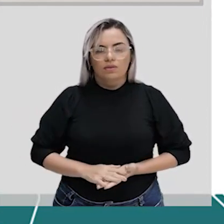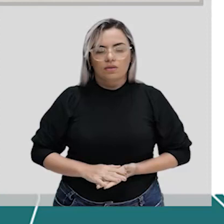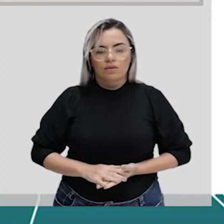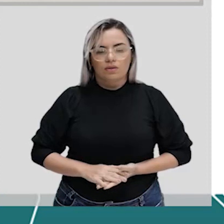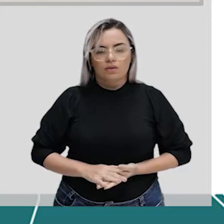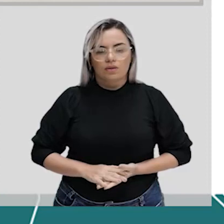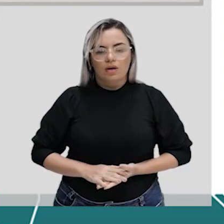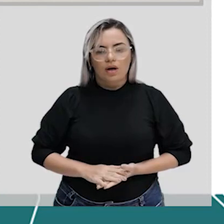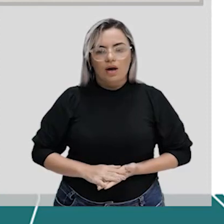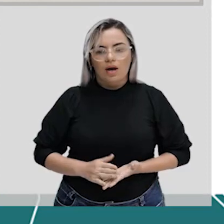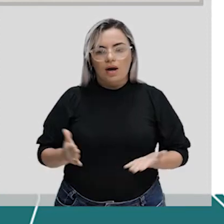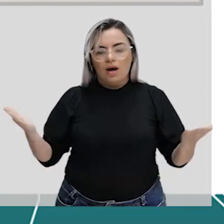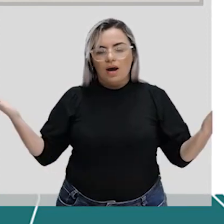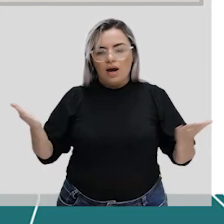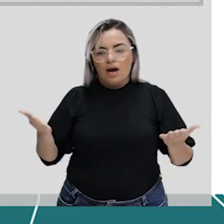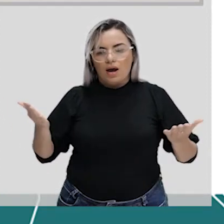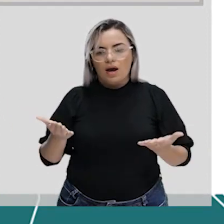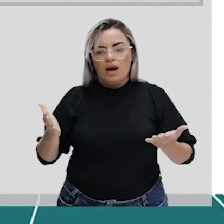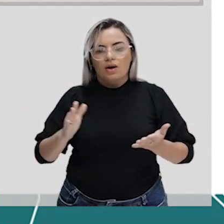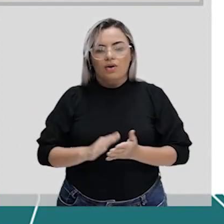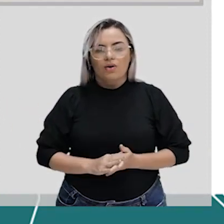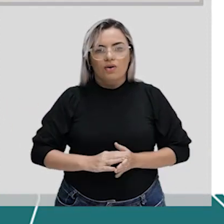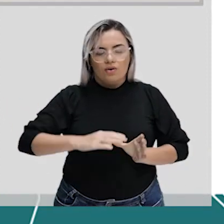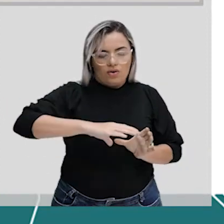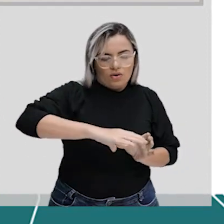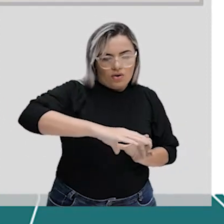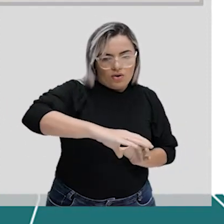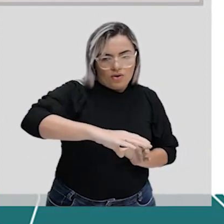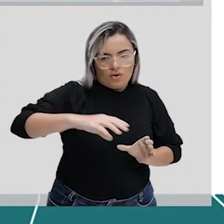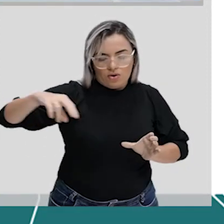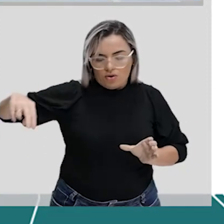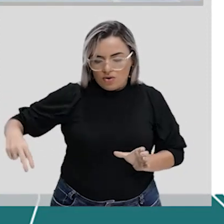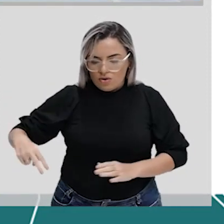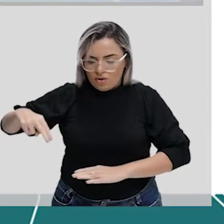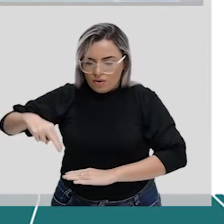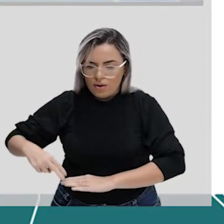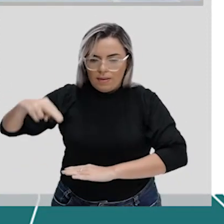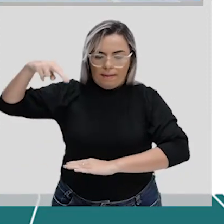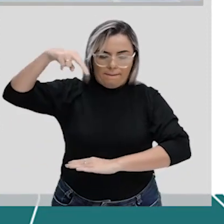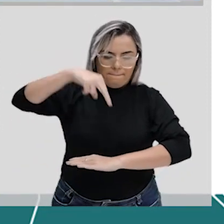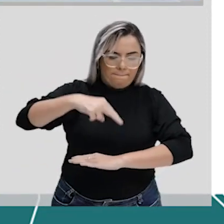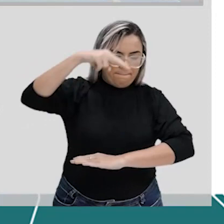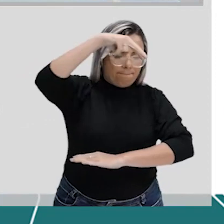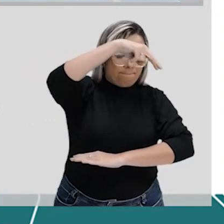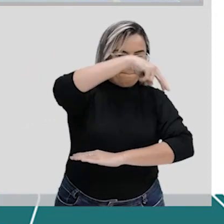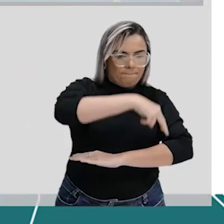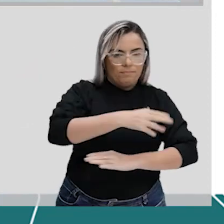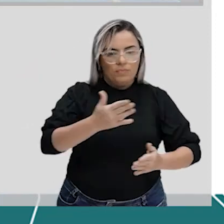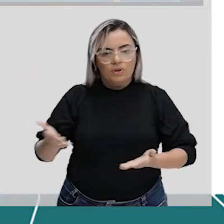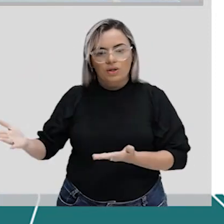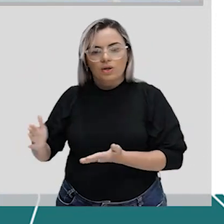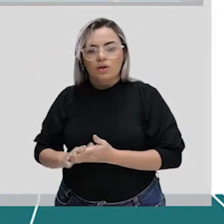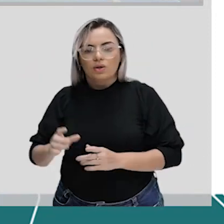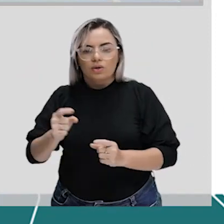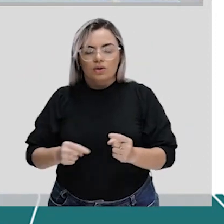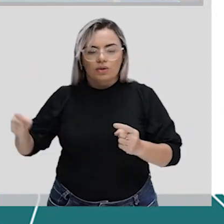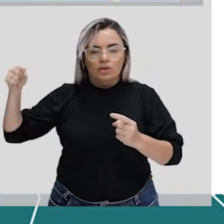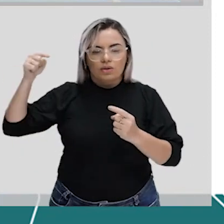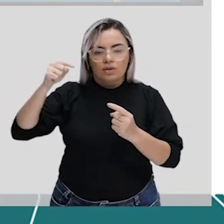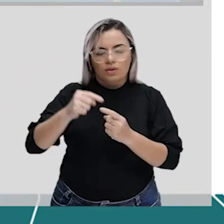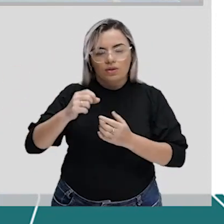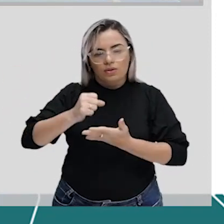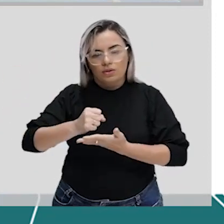Salto sobre o cavalo. O objetivo é saltar apoiando-se numa pequena trave recoberta de